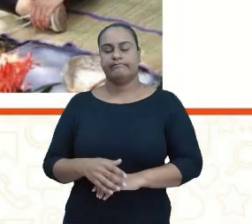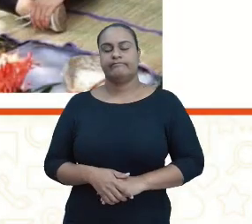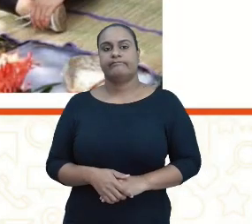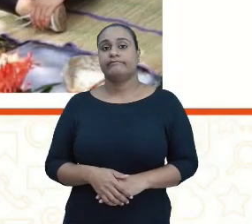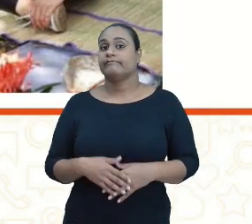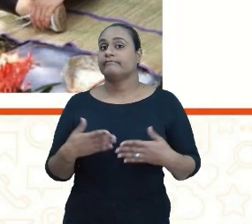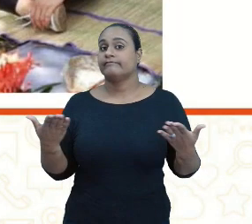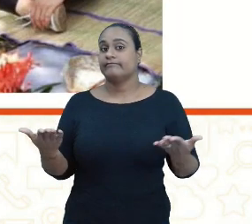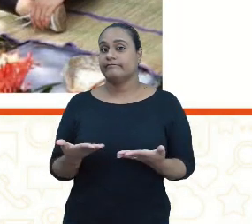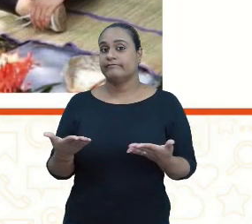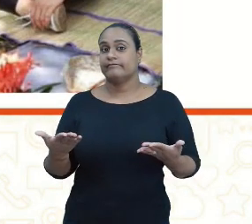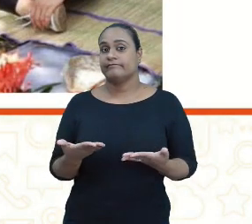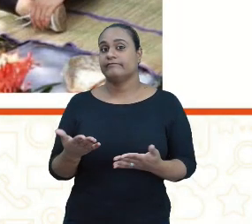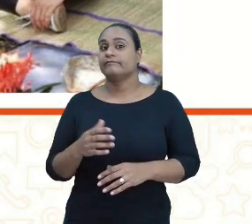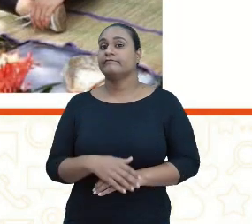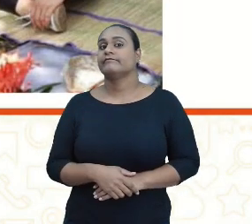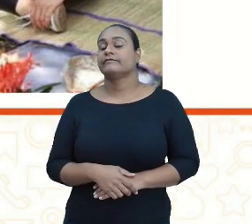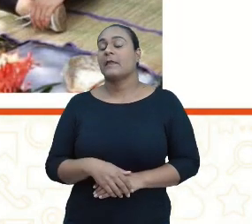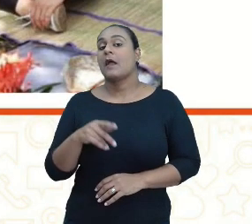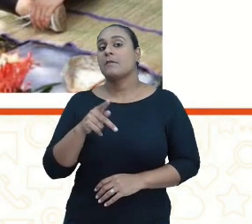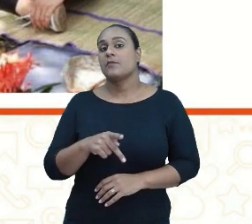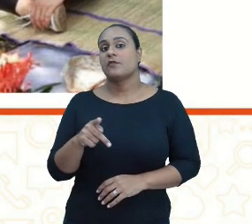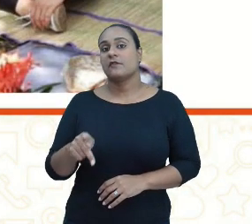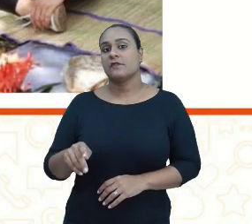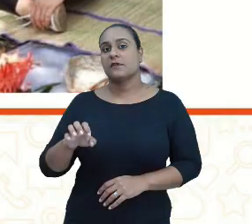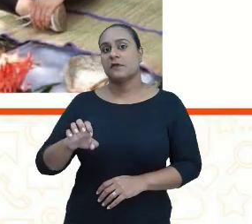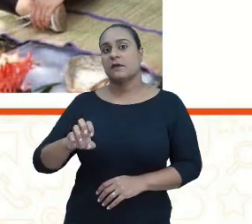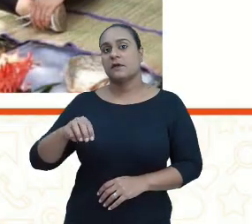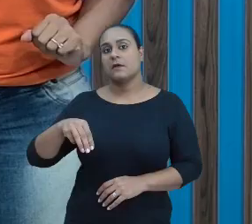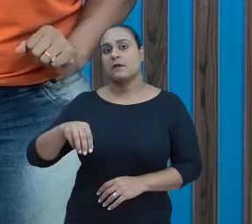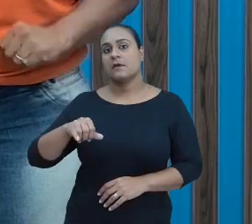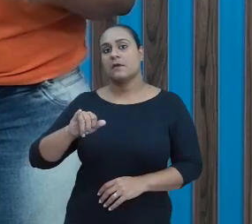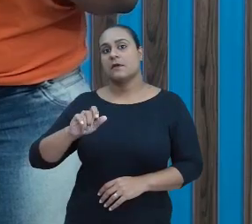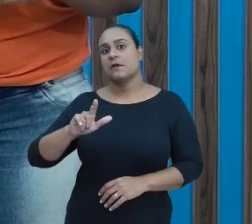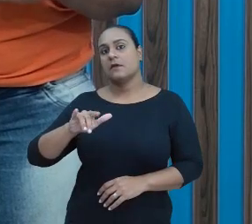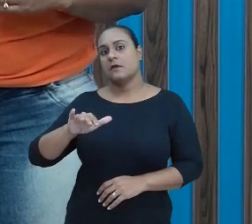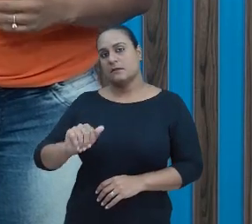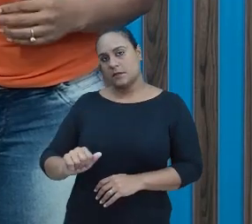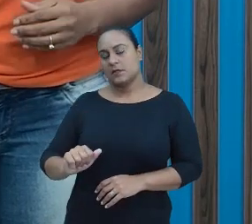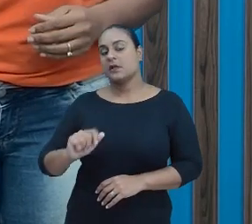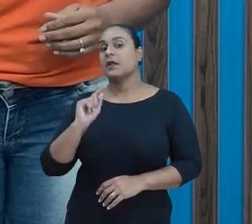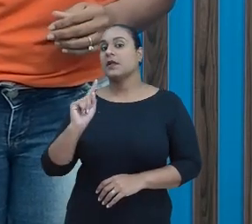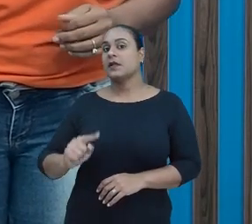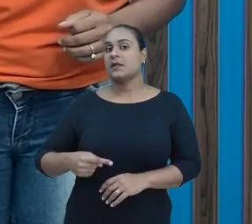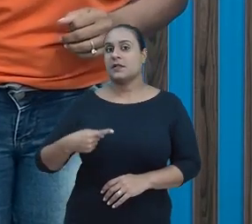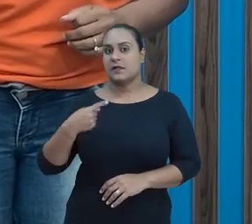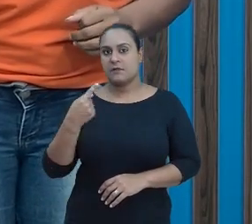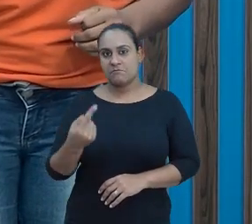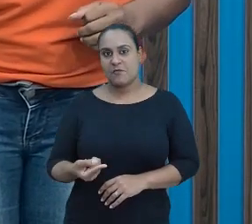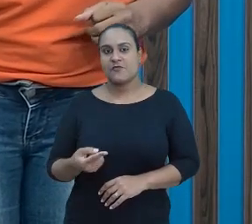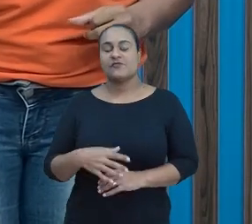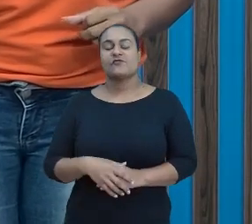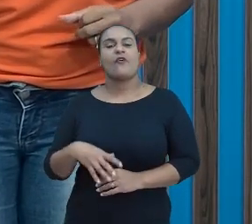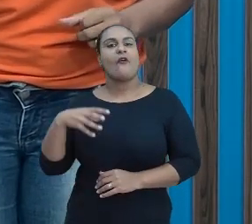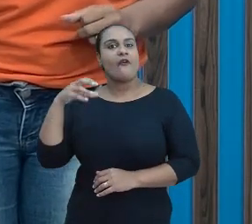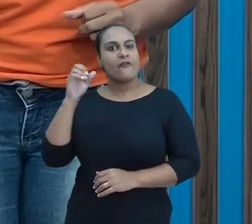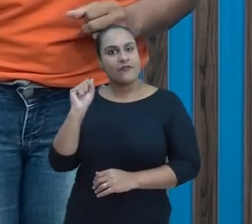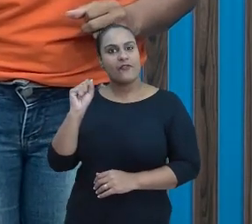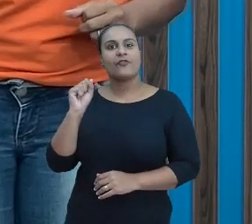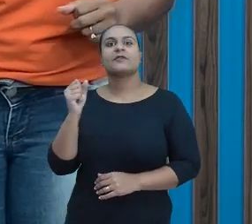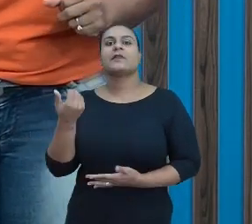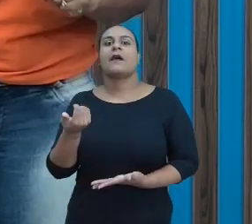Vamos agora para um relato com a professora Emília. E logo em seguida vamos escutar algum